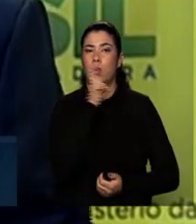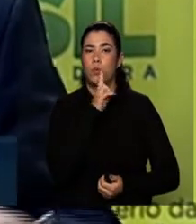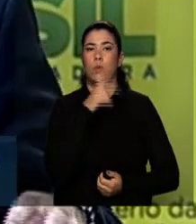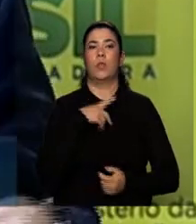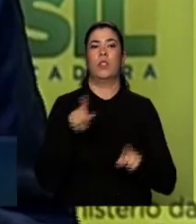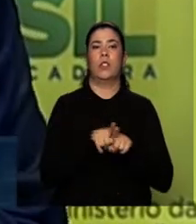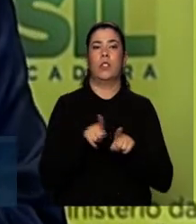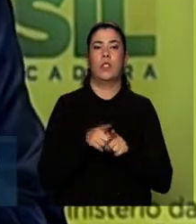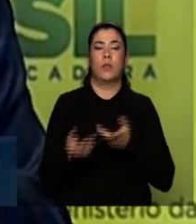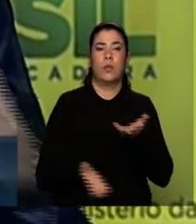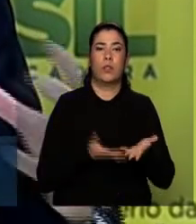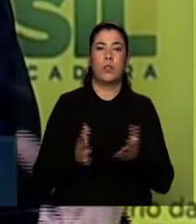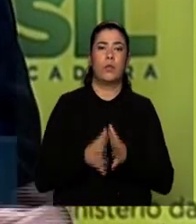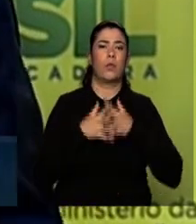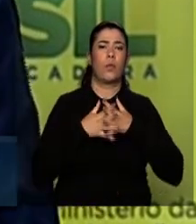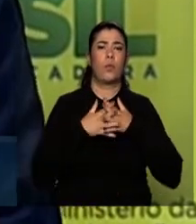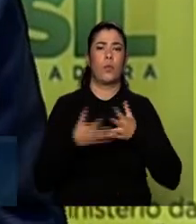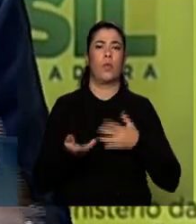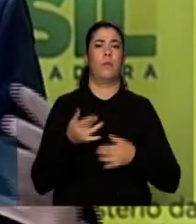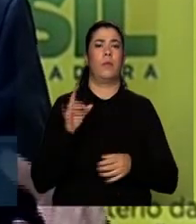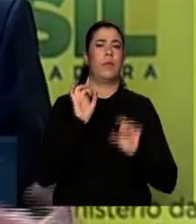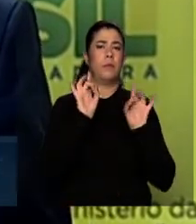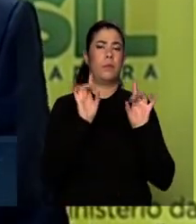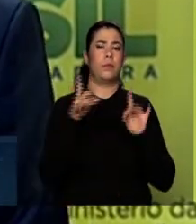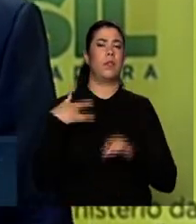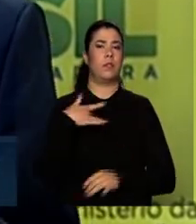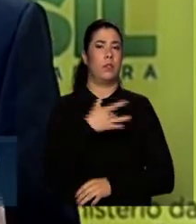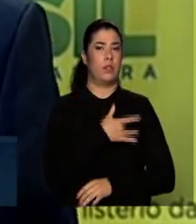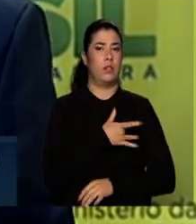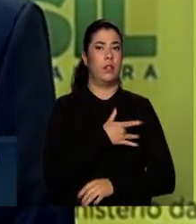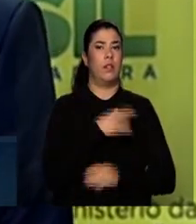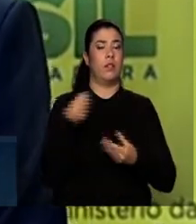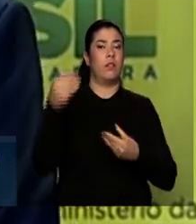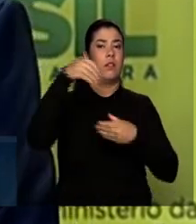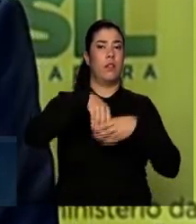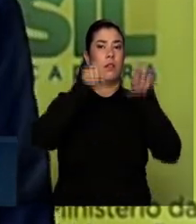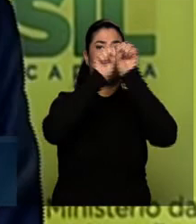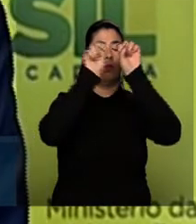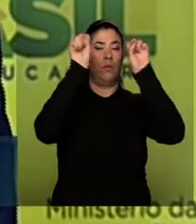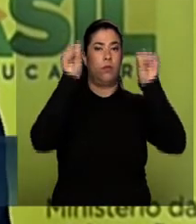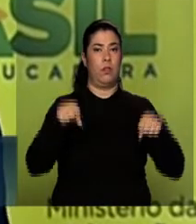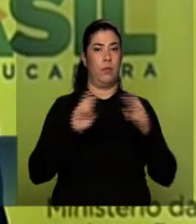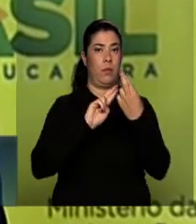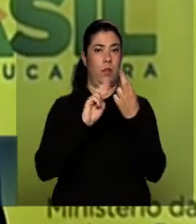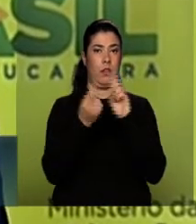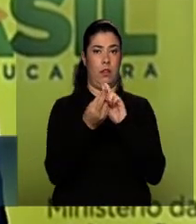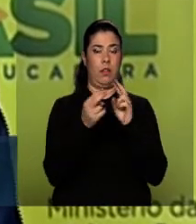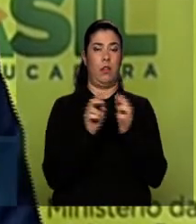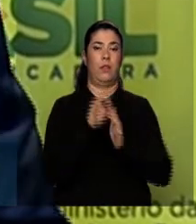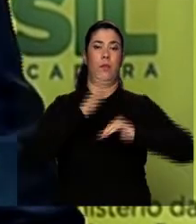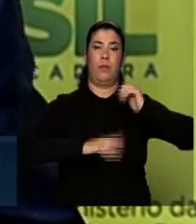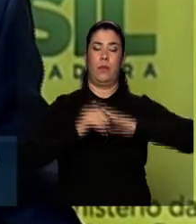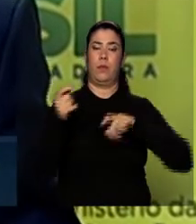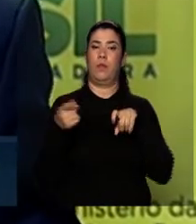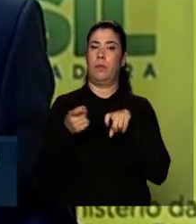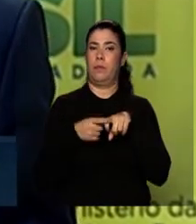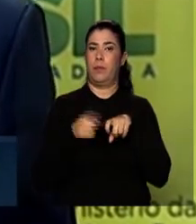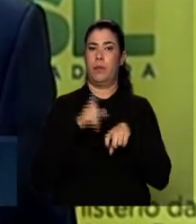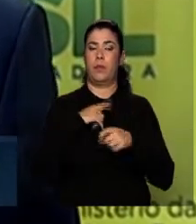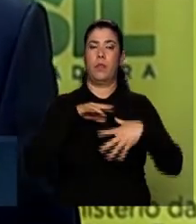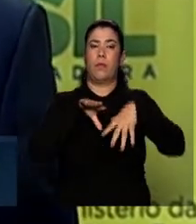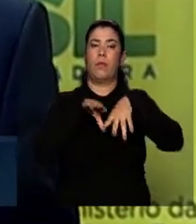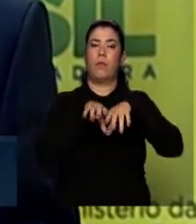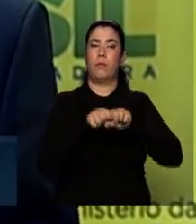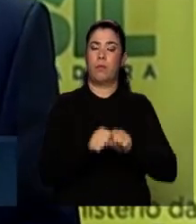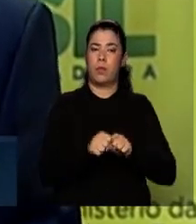alta complexidade, que farão parte desta rede onde os profissionais médicos serão formados e